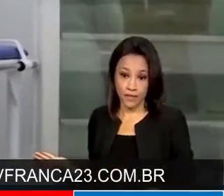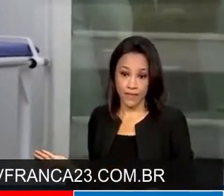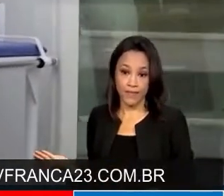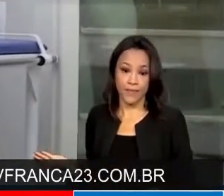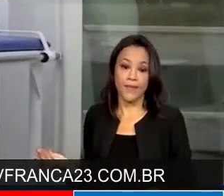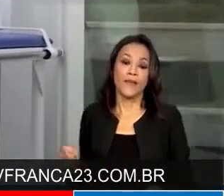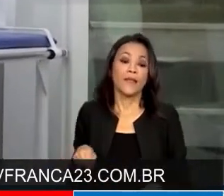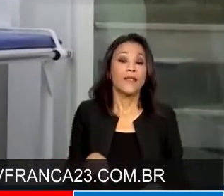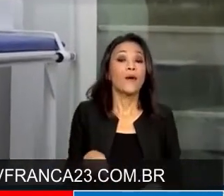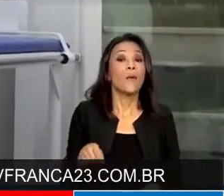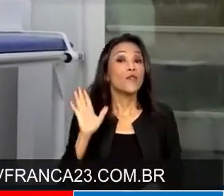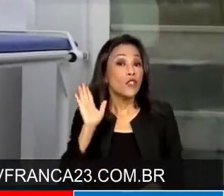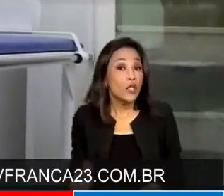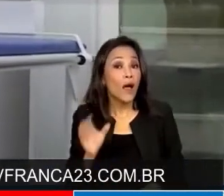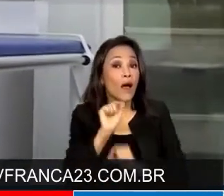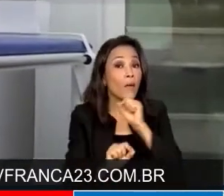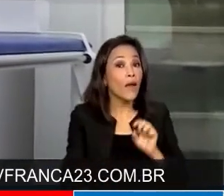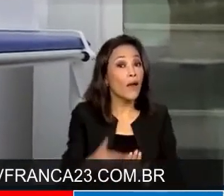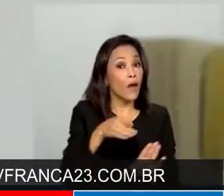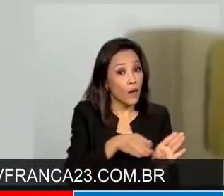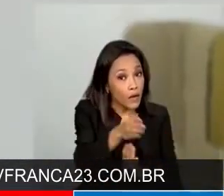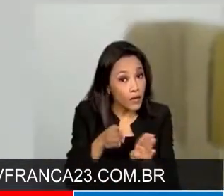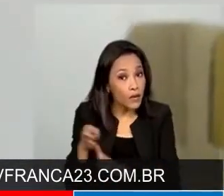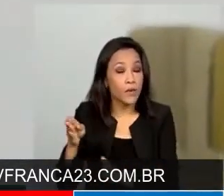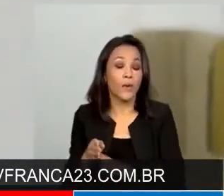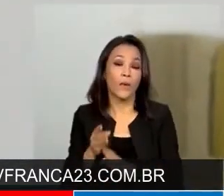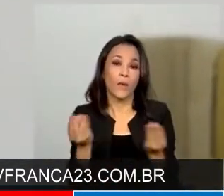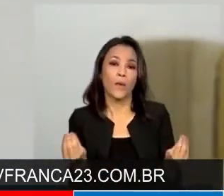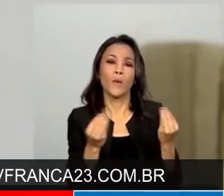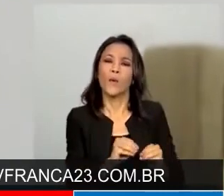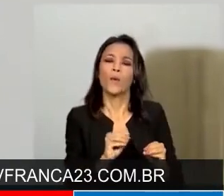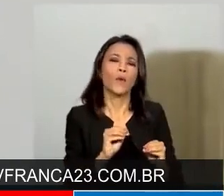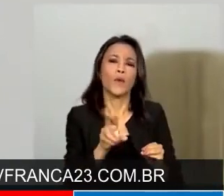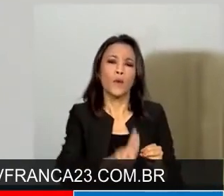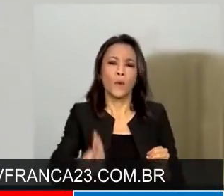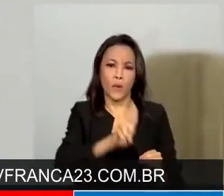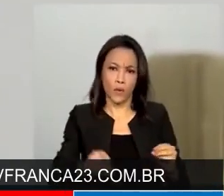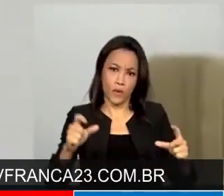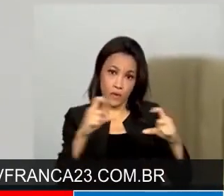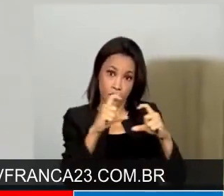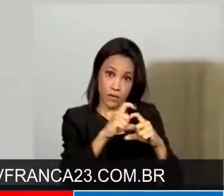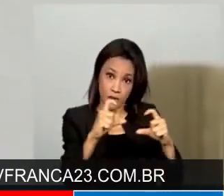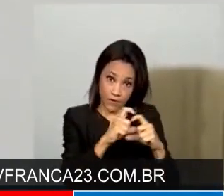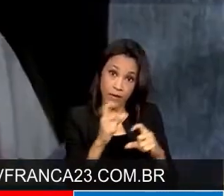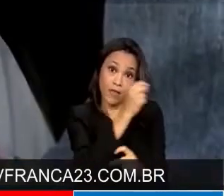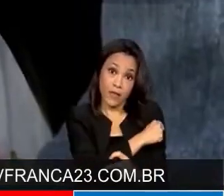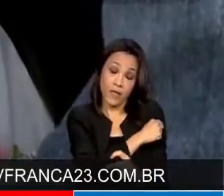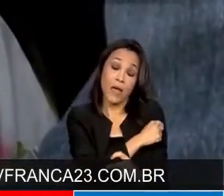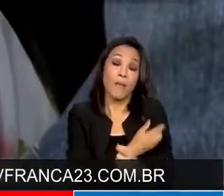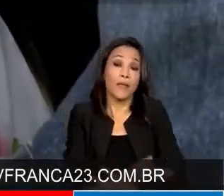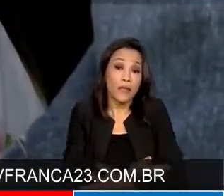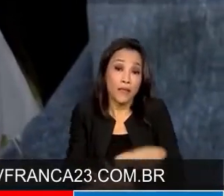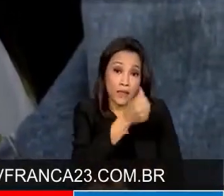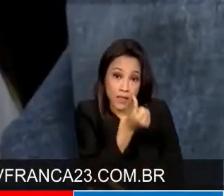gov.br/Conitec. A comissão já recomendou inicialmente a incorporação ao SUS da vacina da Pfizer contra a Covid para as crianças